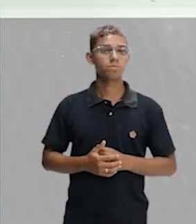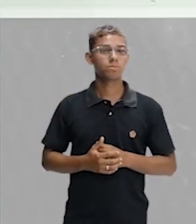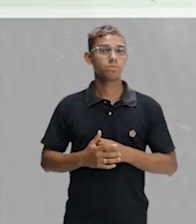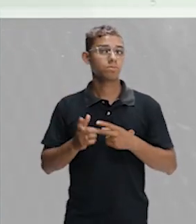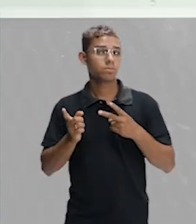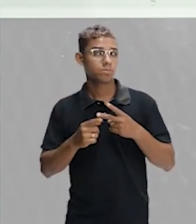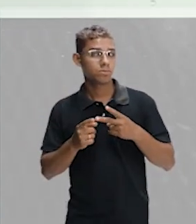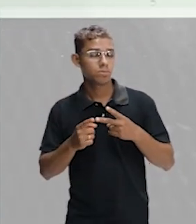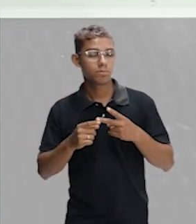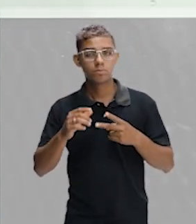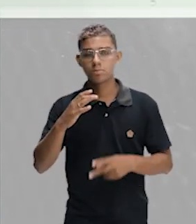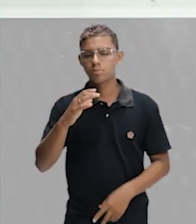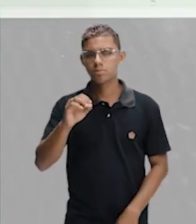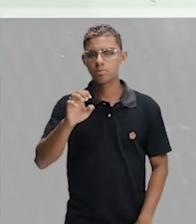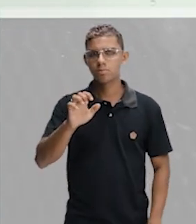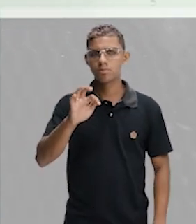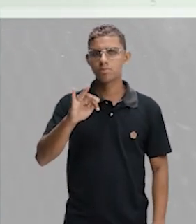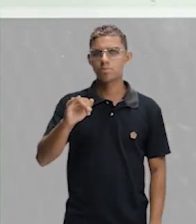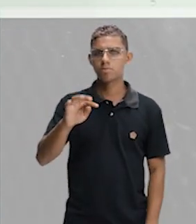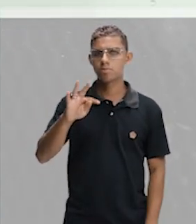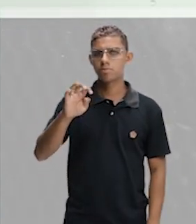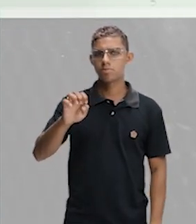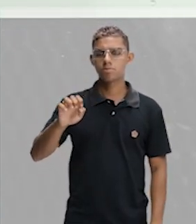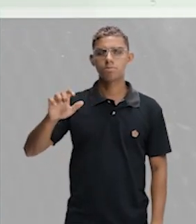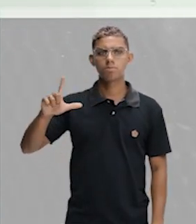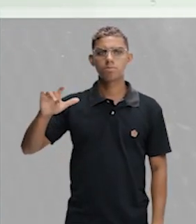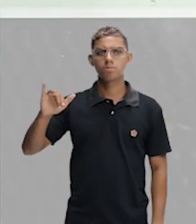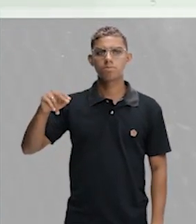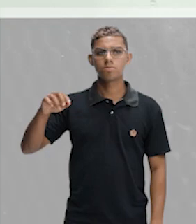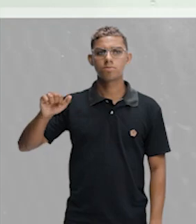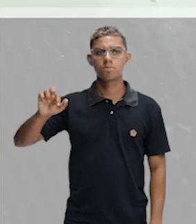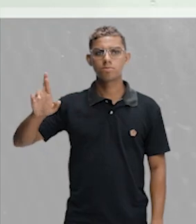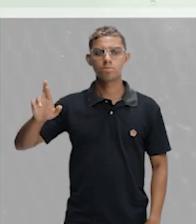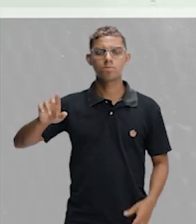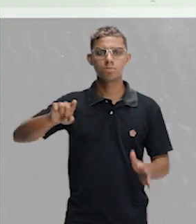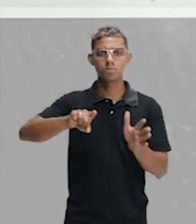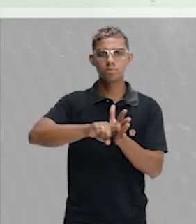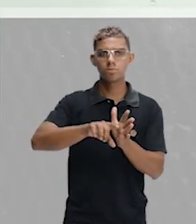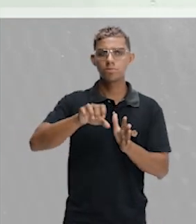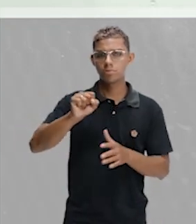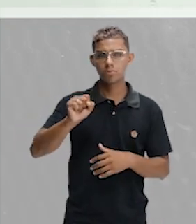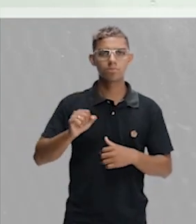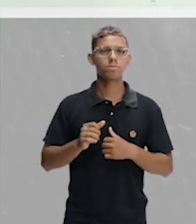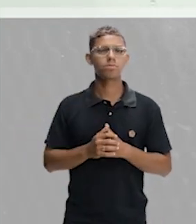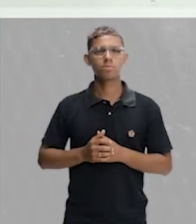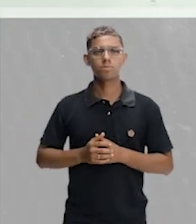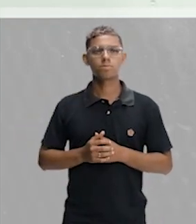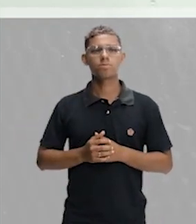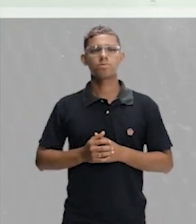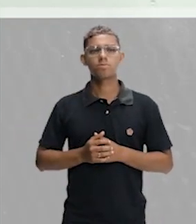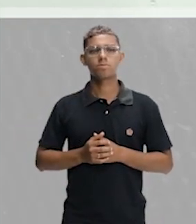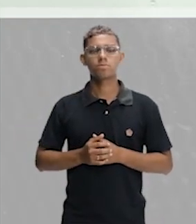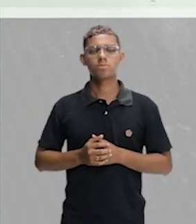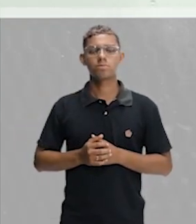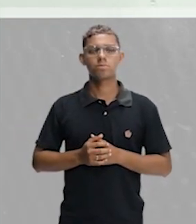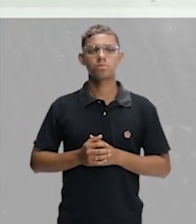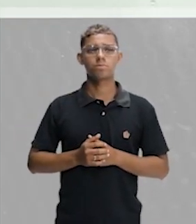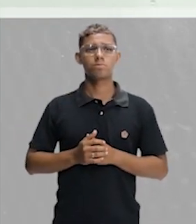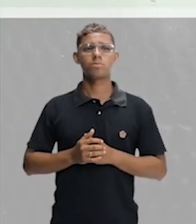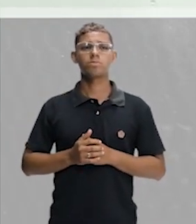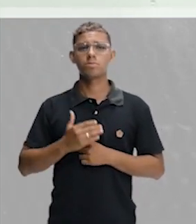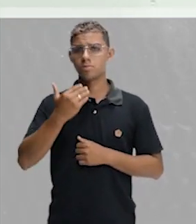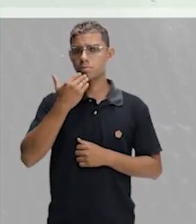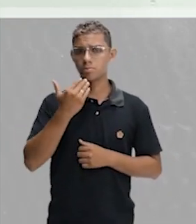né o valor de m que é dois e tá dando valor de n que é menos